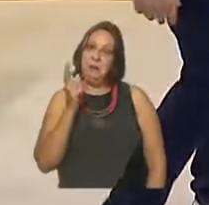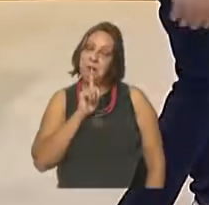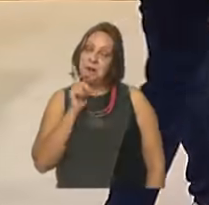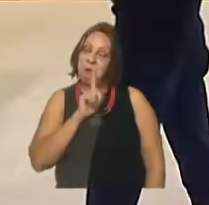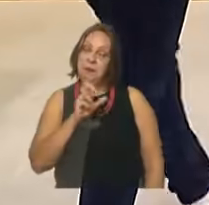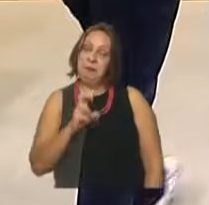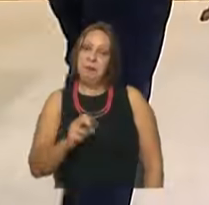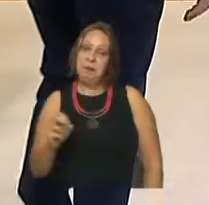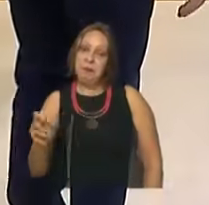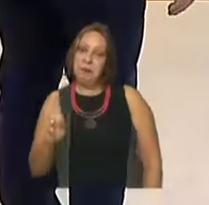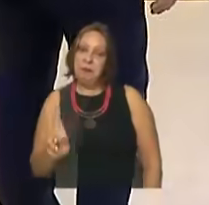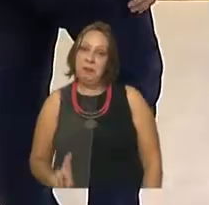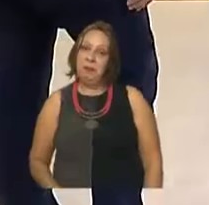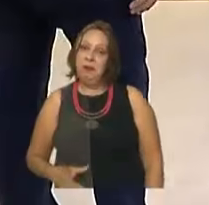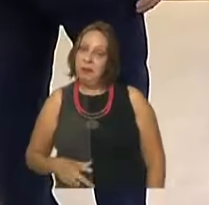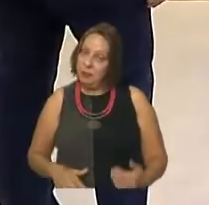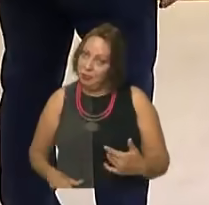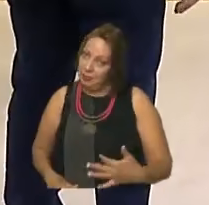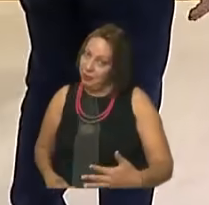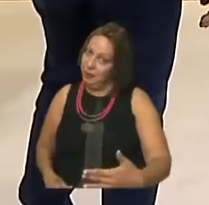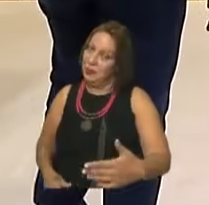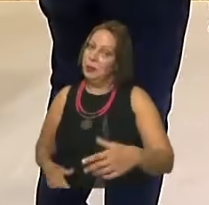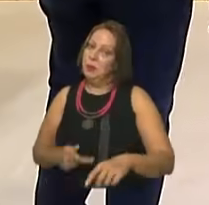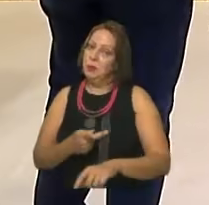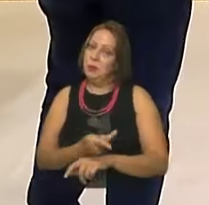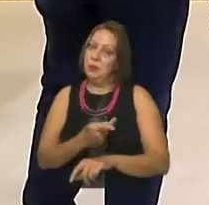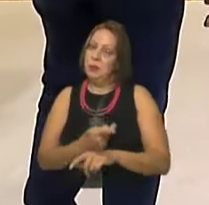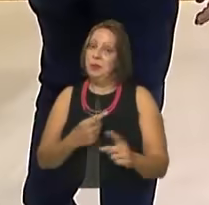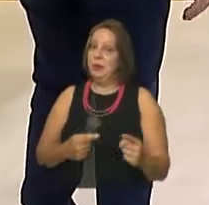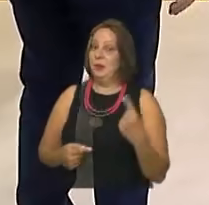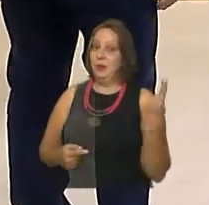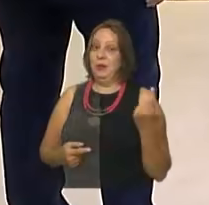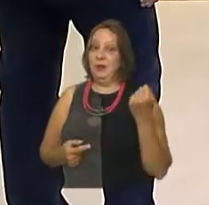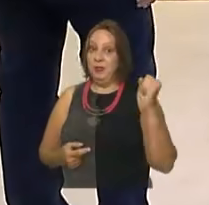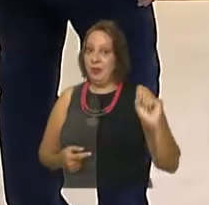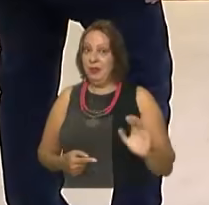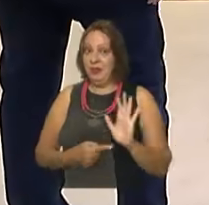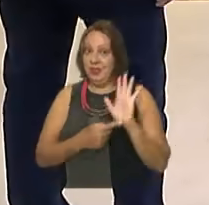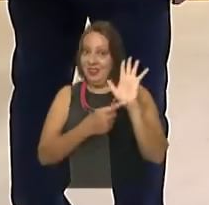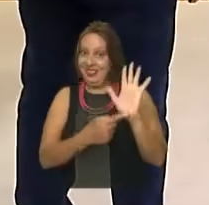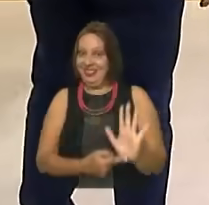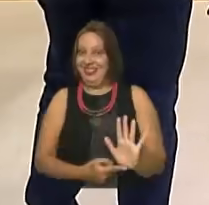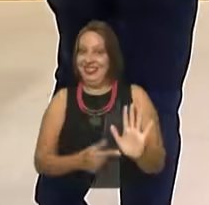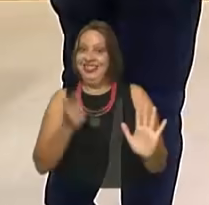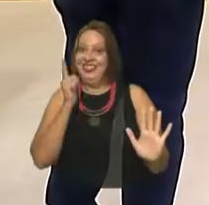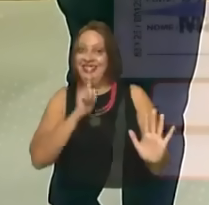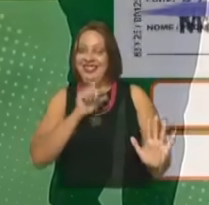Bom demais, vamos seguindo o nosso prêmio aí de 500 reais do Gira Sergipe, traz mais um contemplado